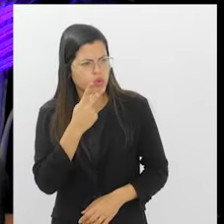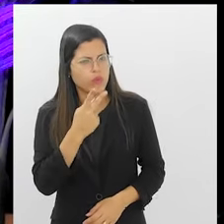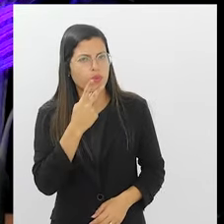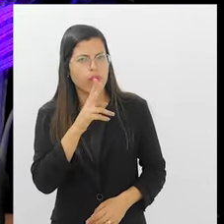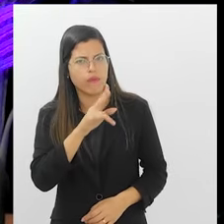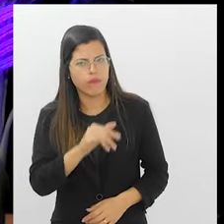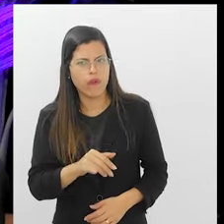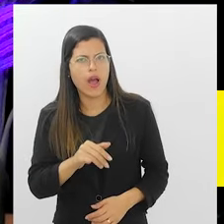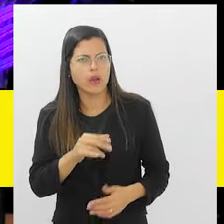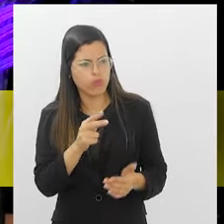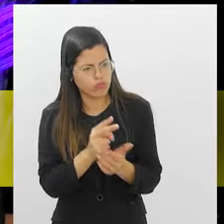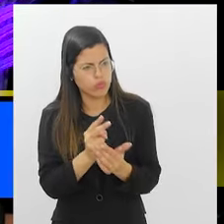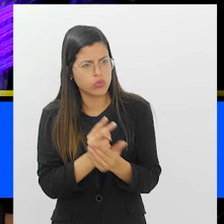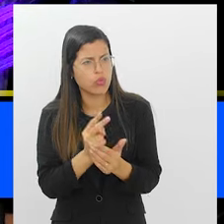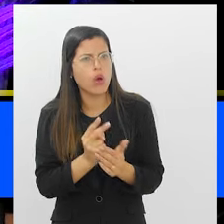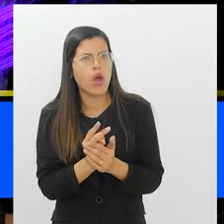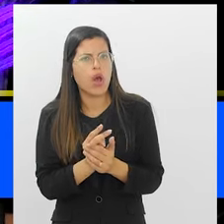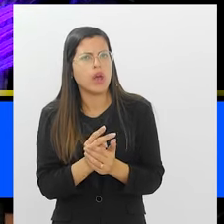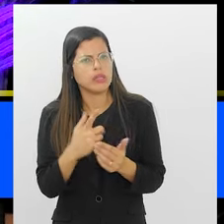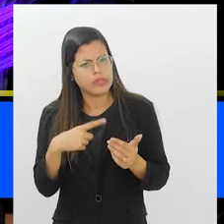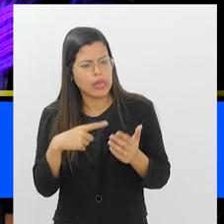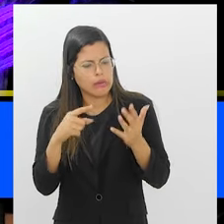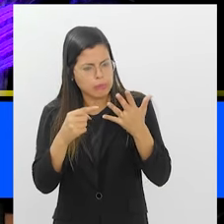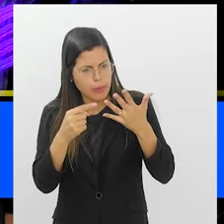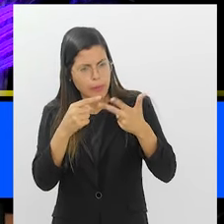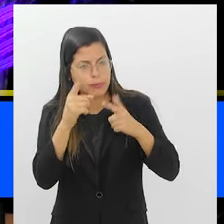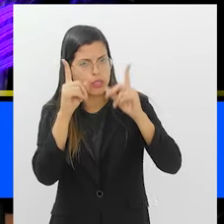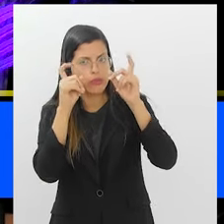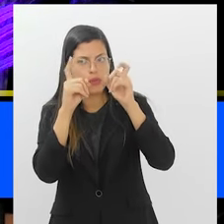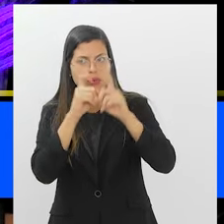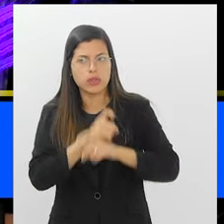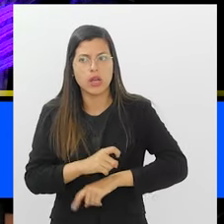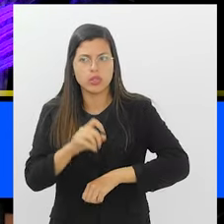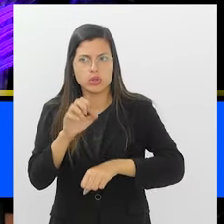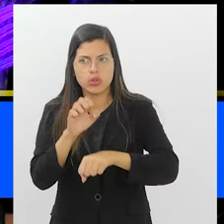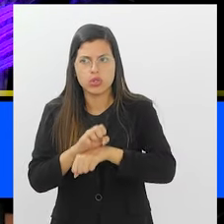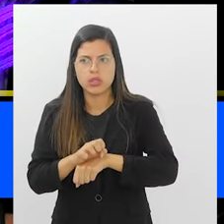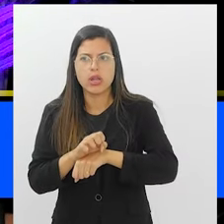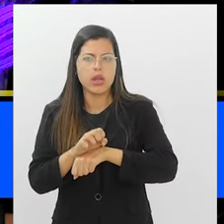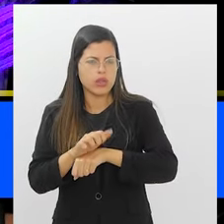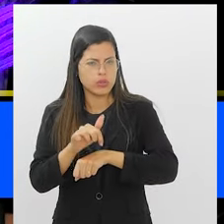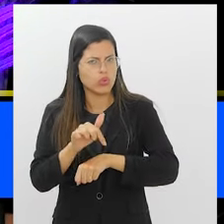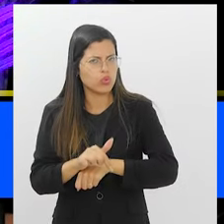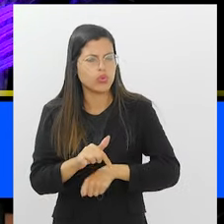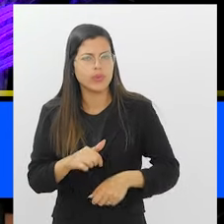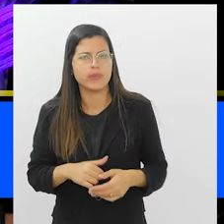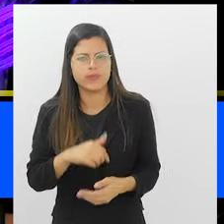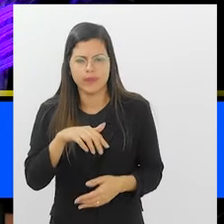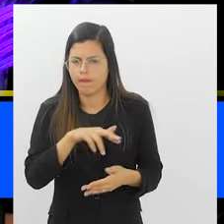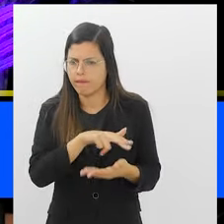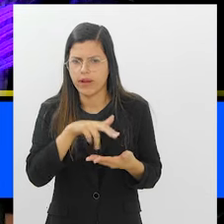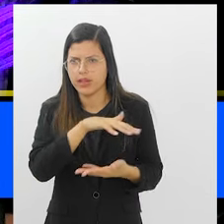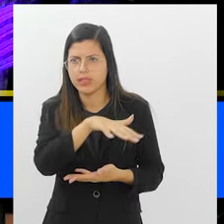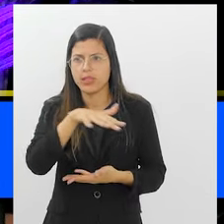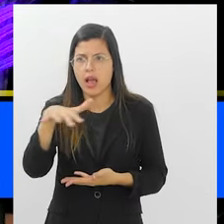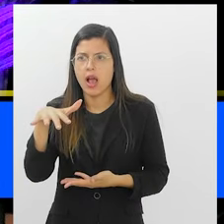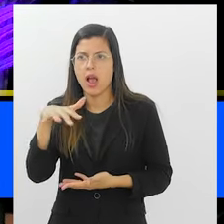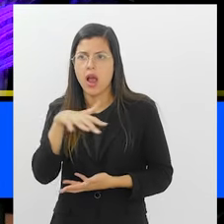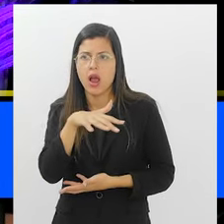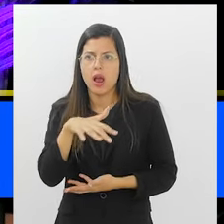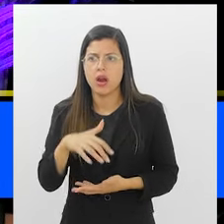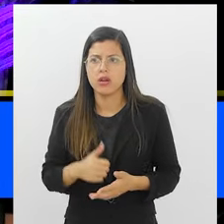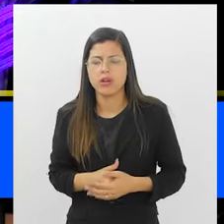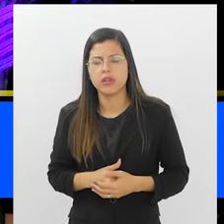manter, mesmo com toda a dificuldade, né, que está vivendo o Estado hoje, está enxugando em vários setores, né? Realmente, se eu